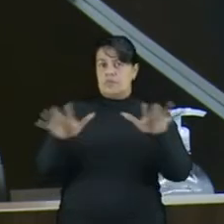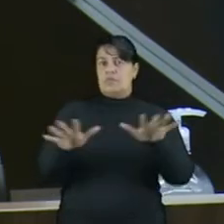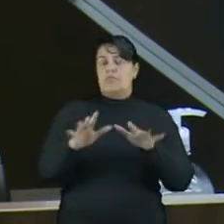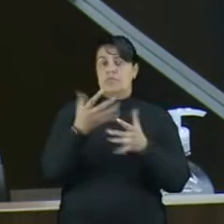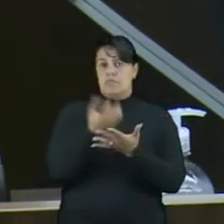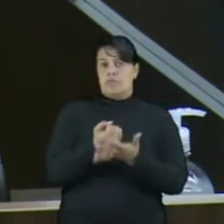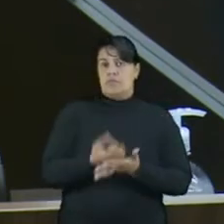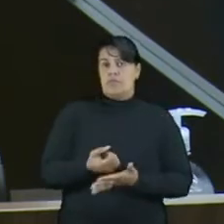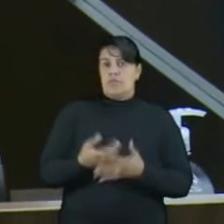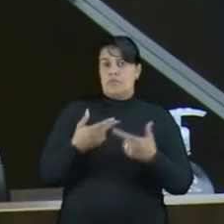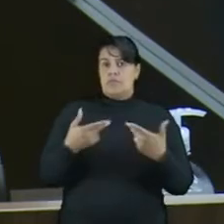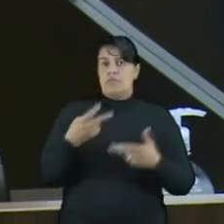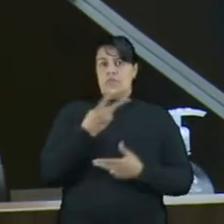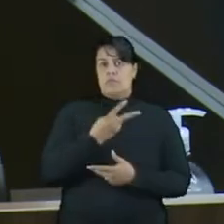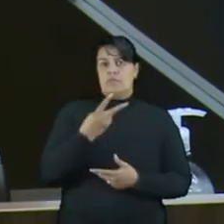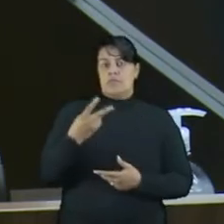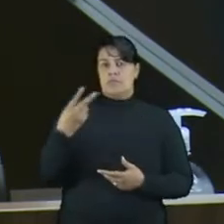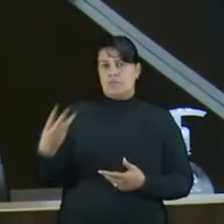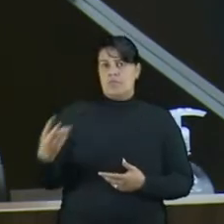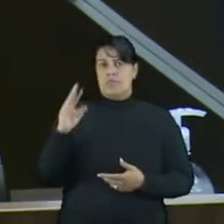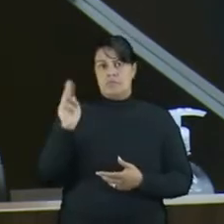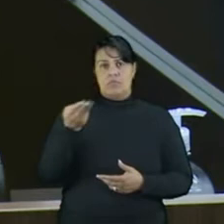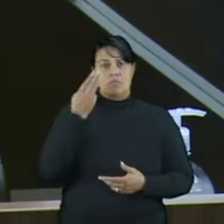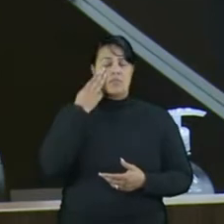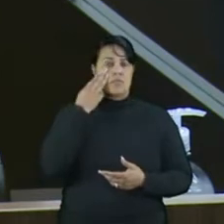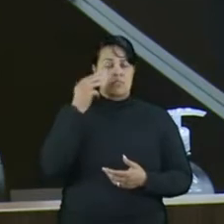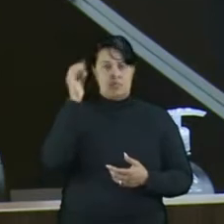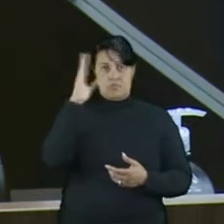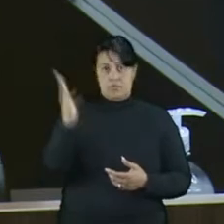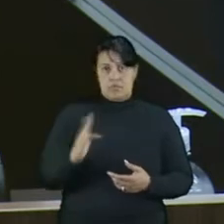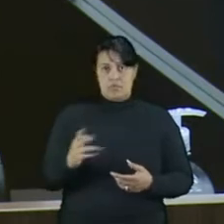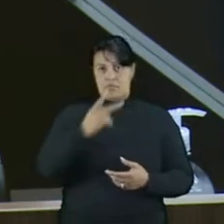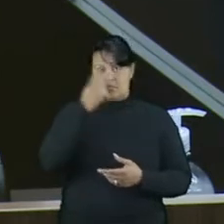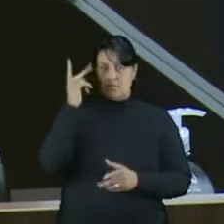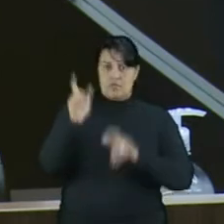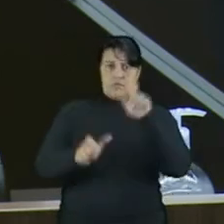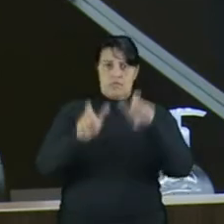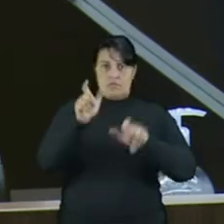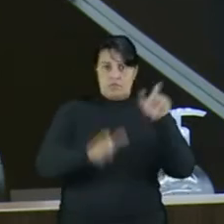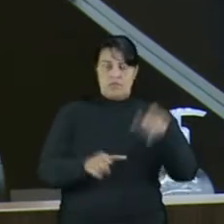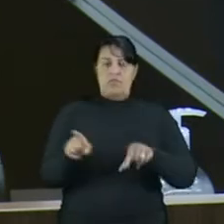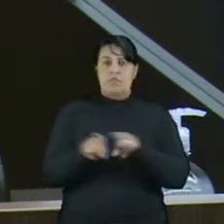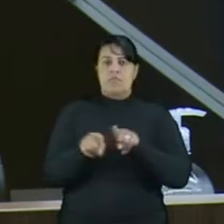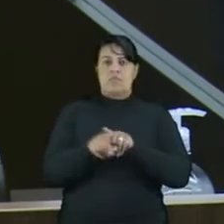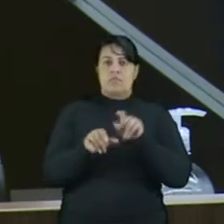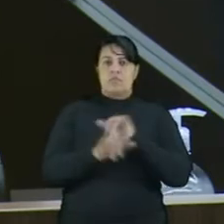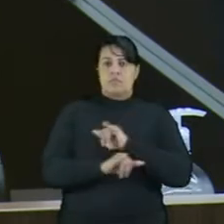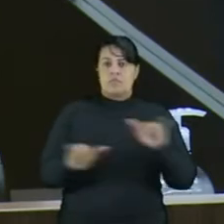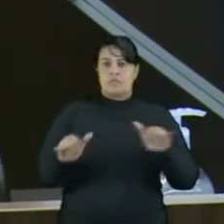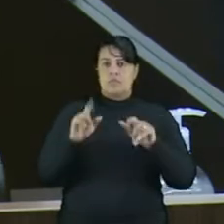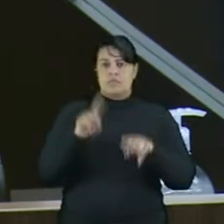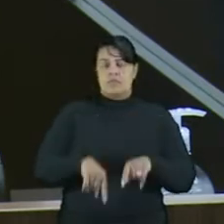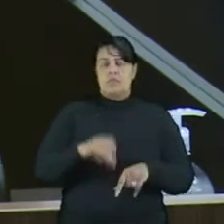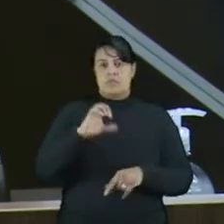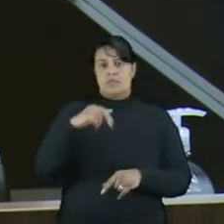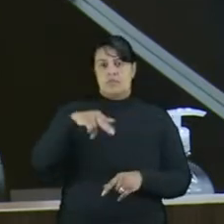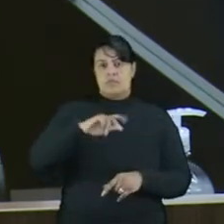de 223 milhões de brasileiros, além de informações de veículos e de